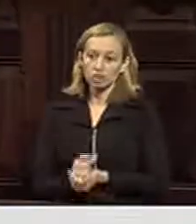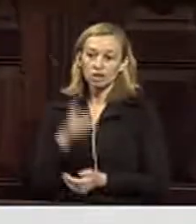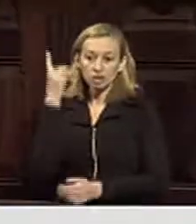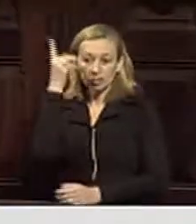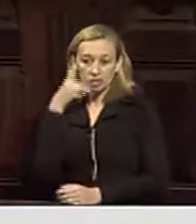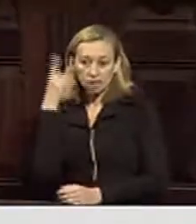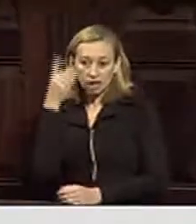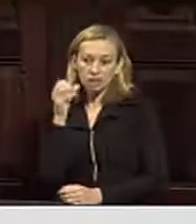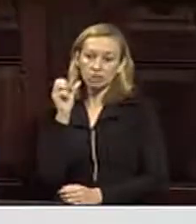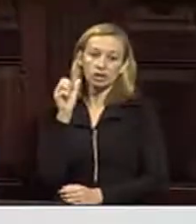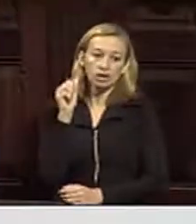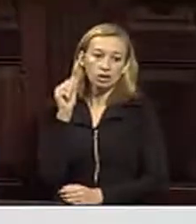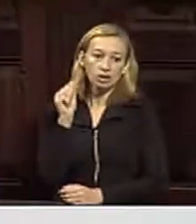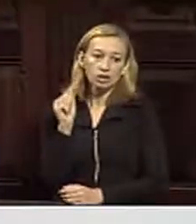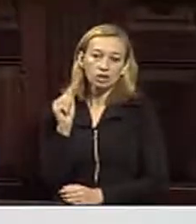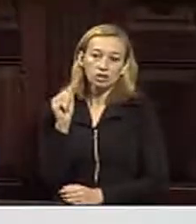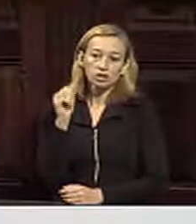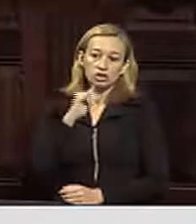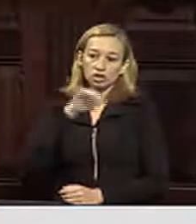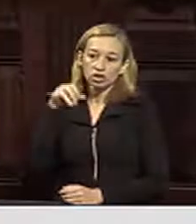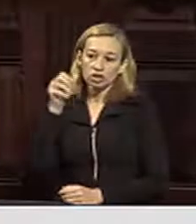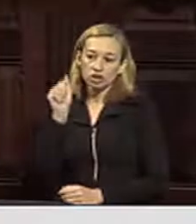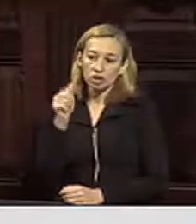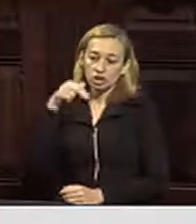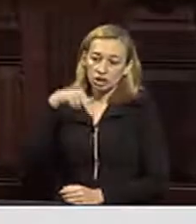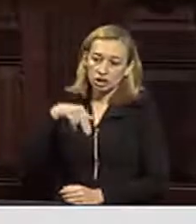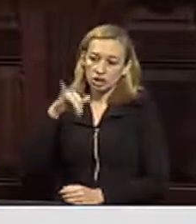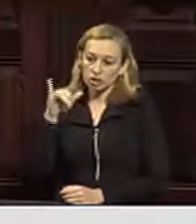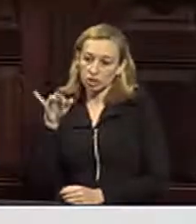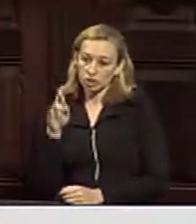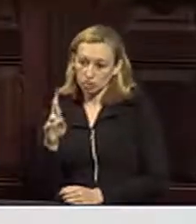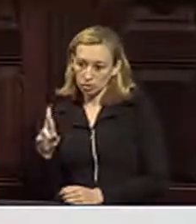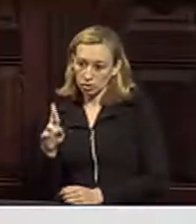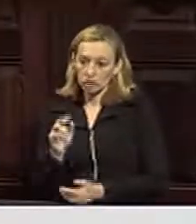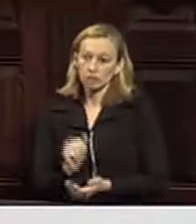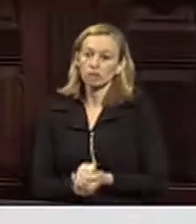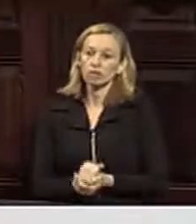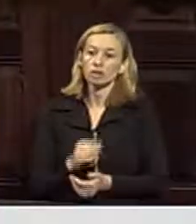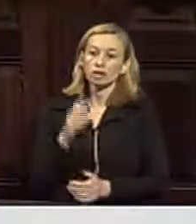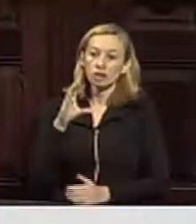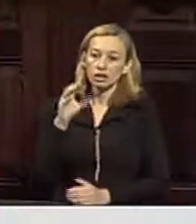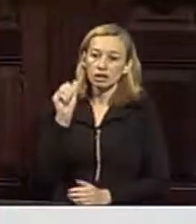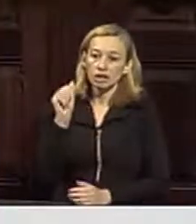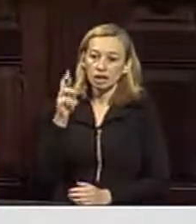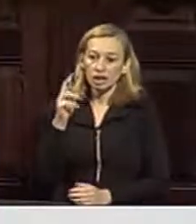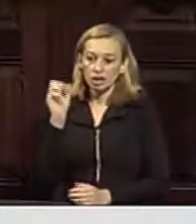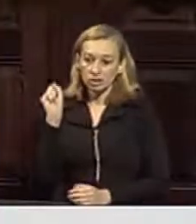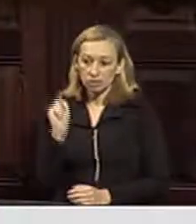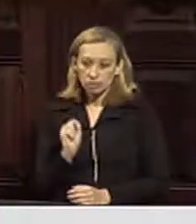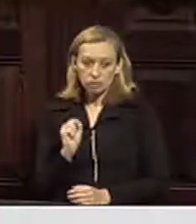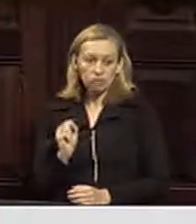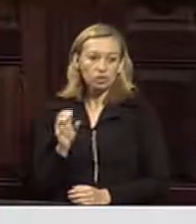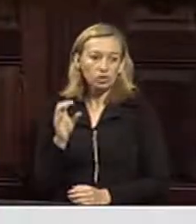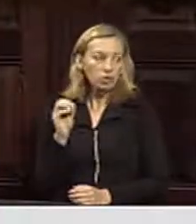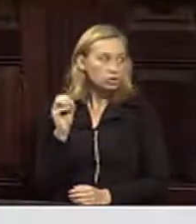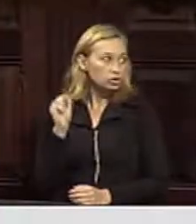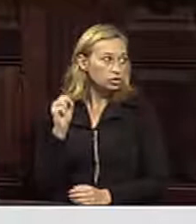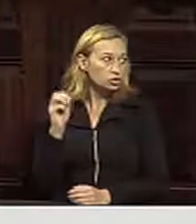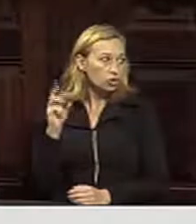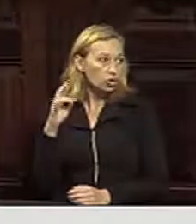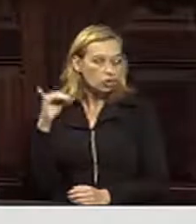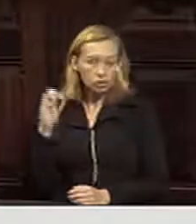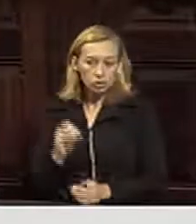deputado Osório, senhoras e senhores, senhores. Primeiro, presidente, senhores deputados, registrar